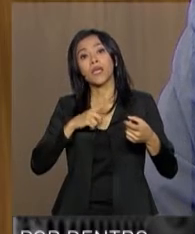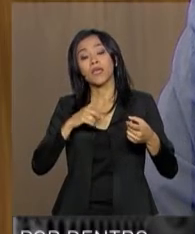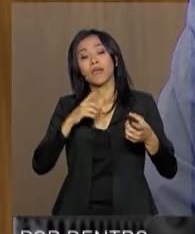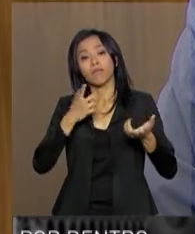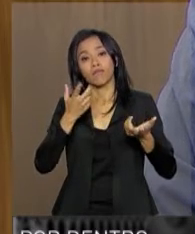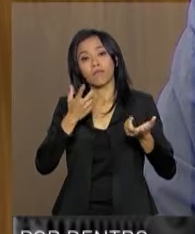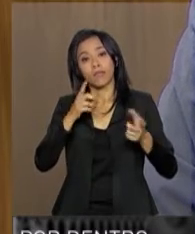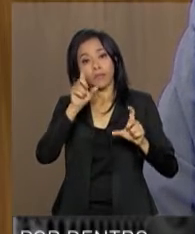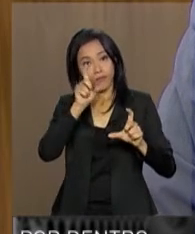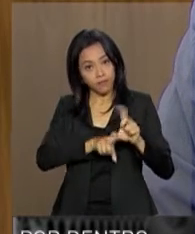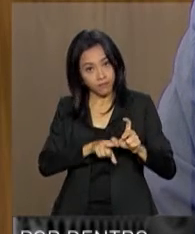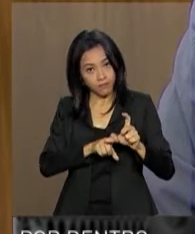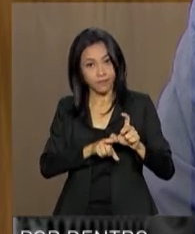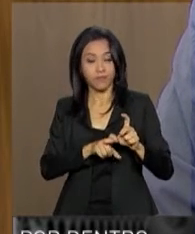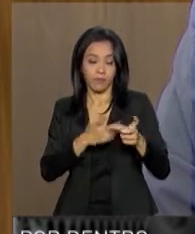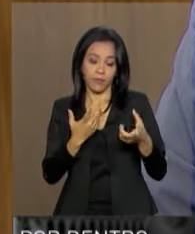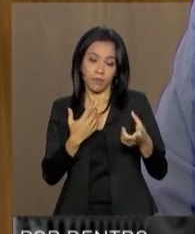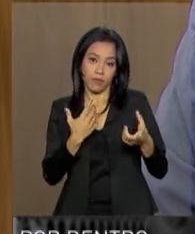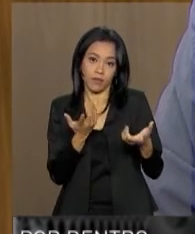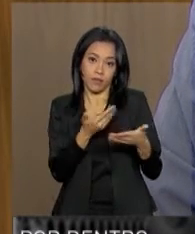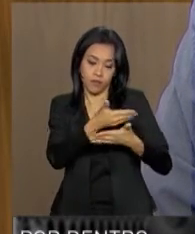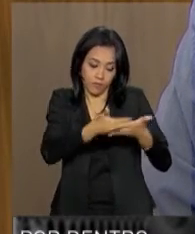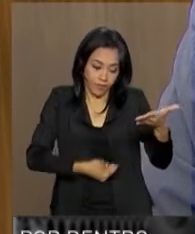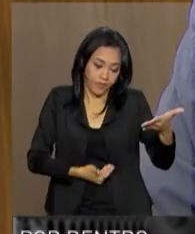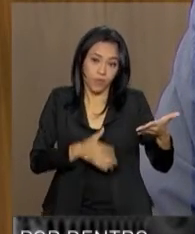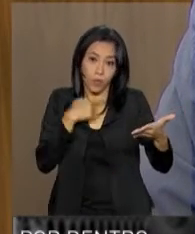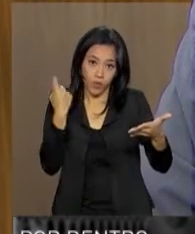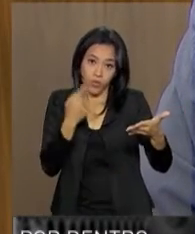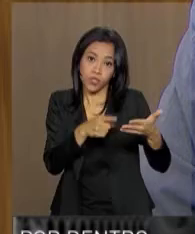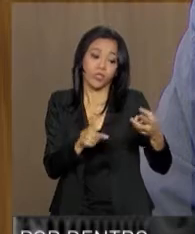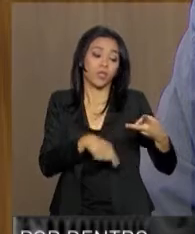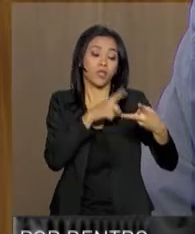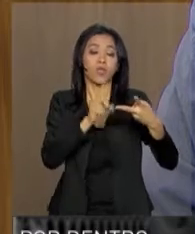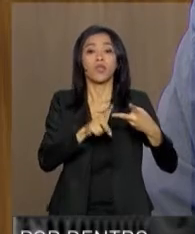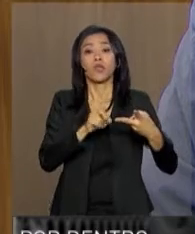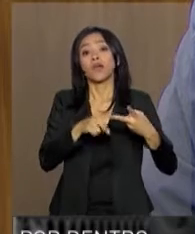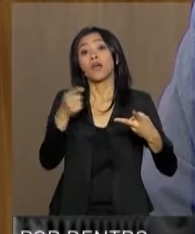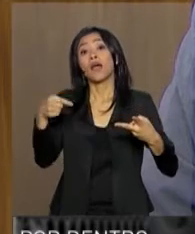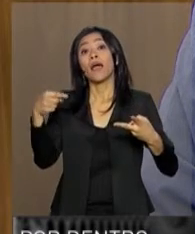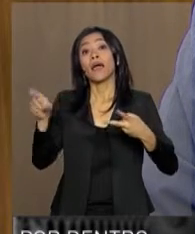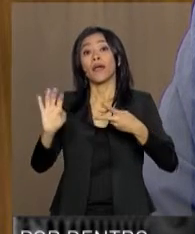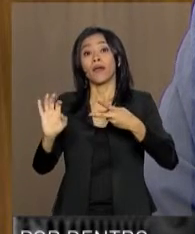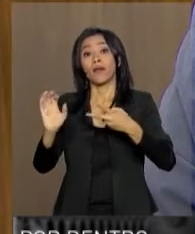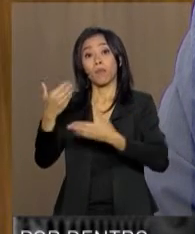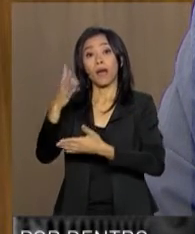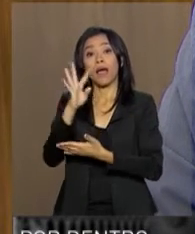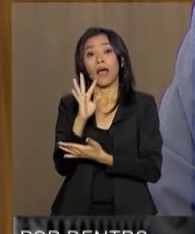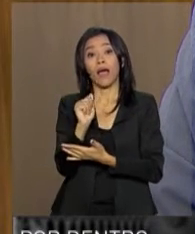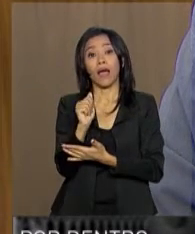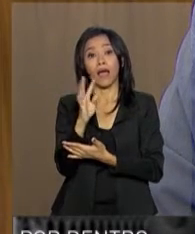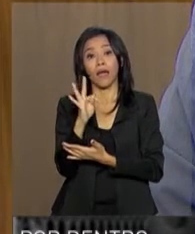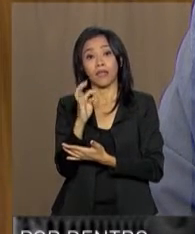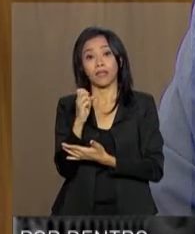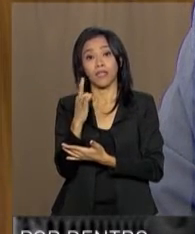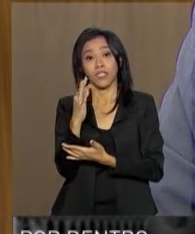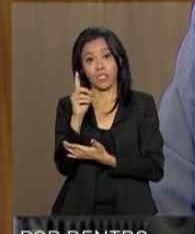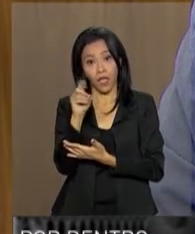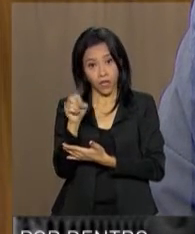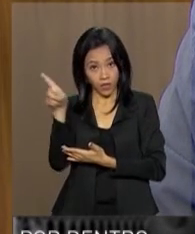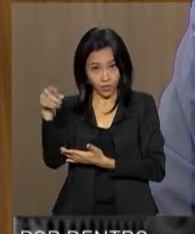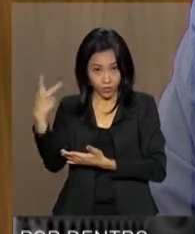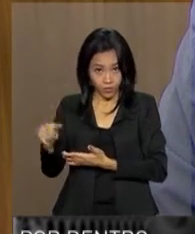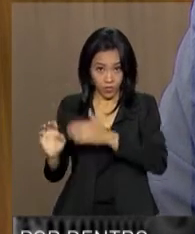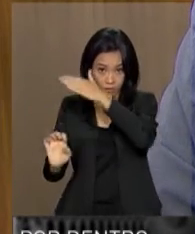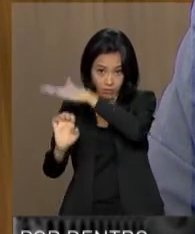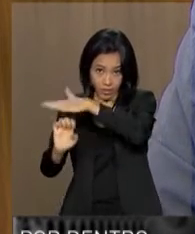esse pedido pelo inss um atestado fornecido pela entidade empregadora um alvará judicial designado se o sucessor